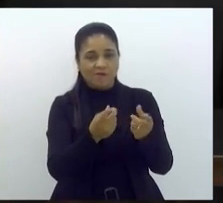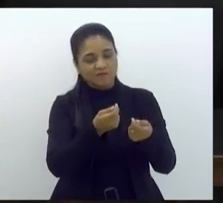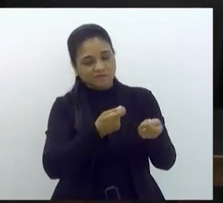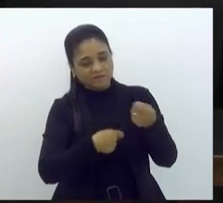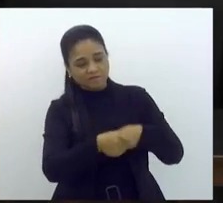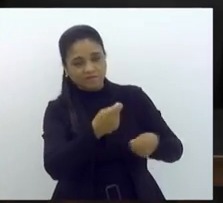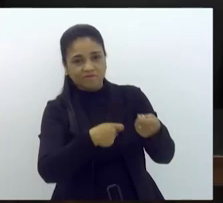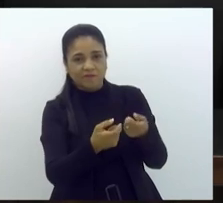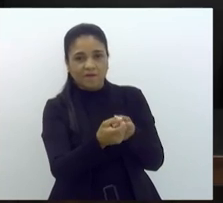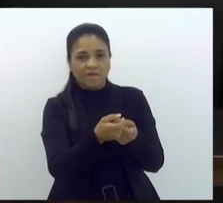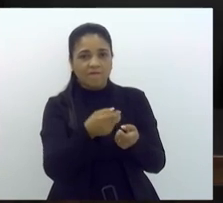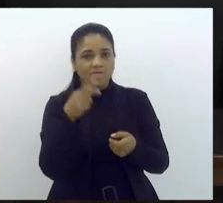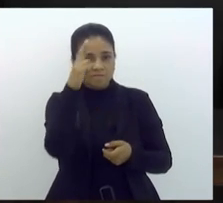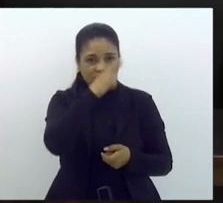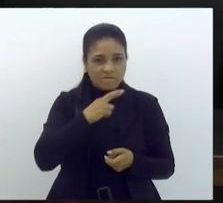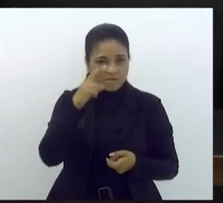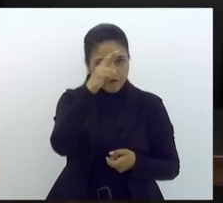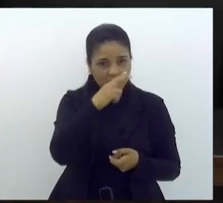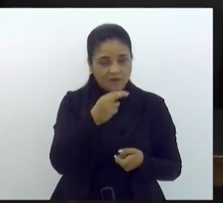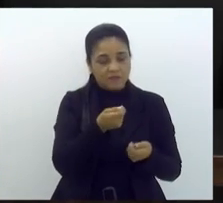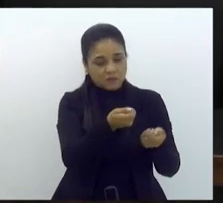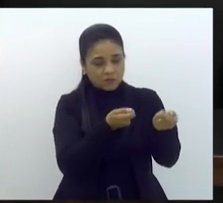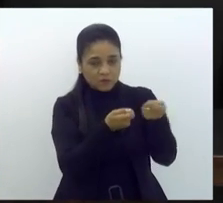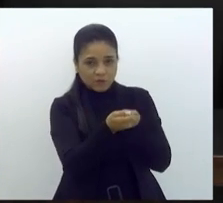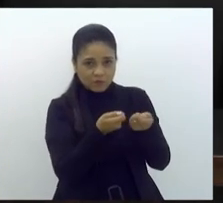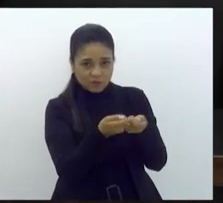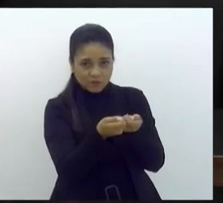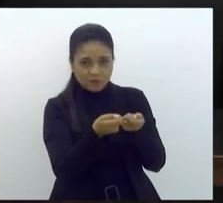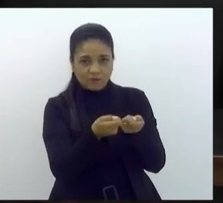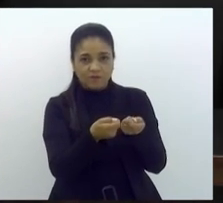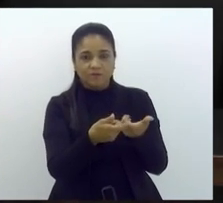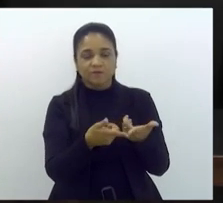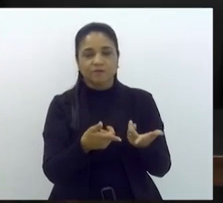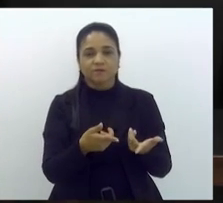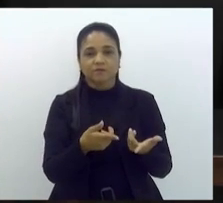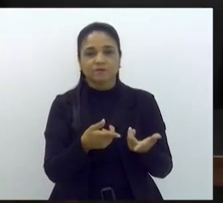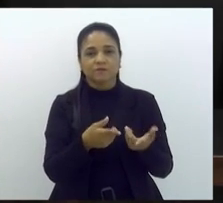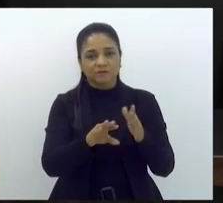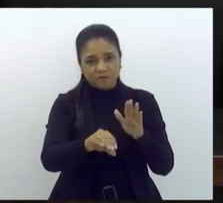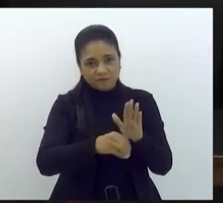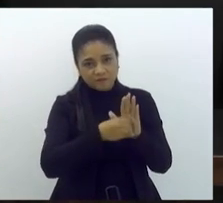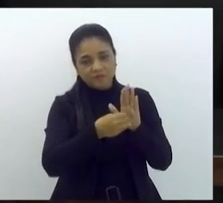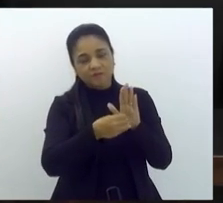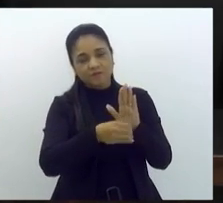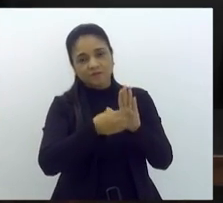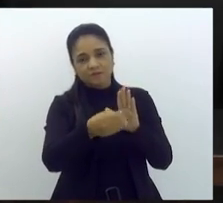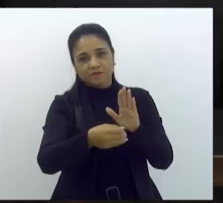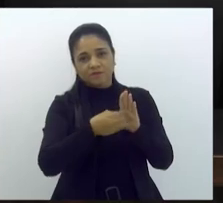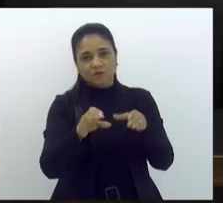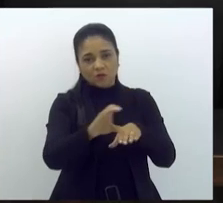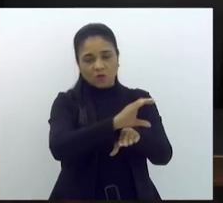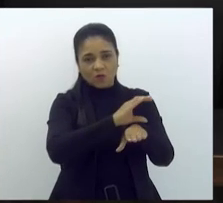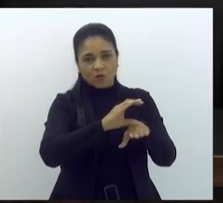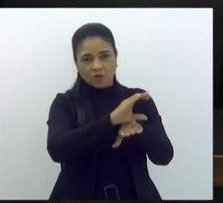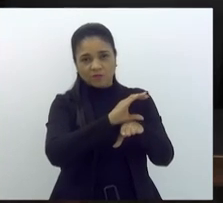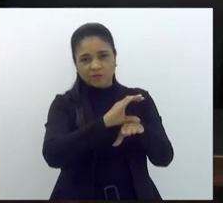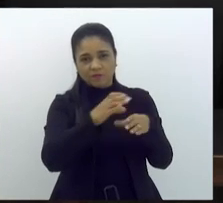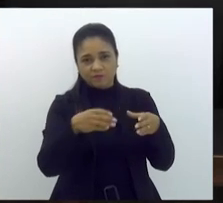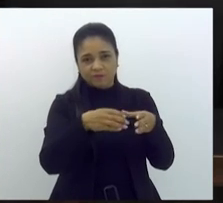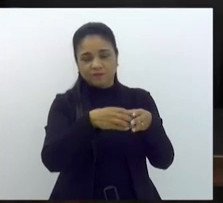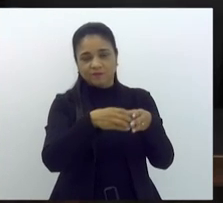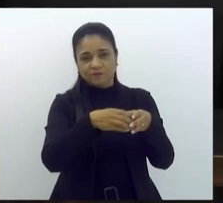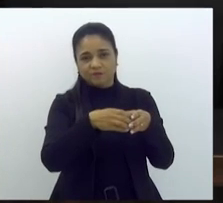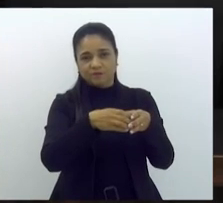fiscalização financeira e controle para emitir parecer pela comissão de